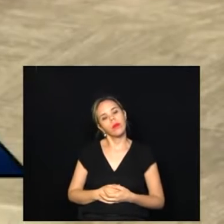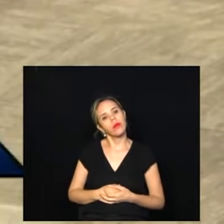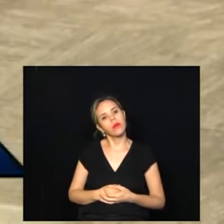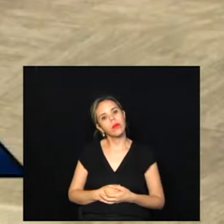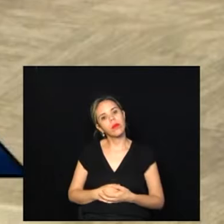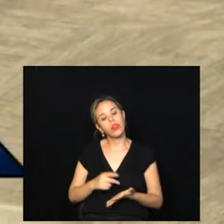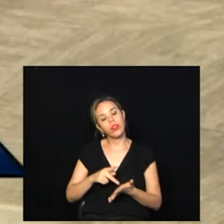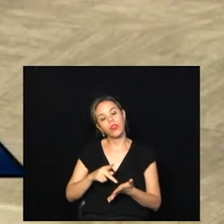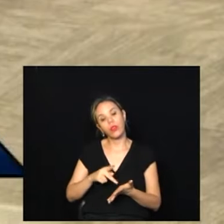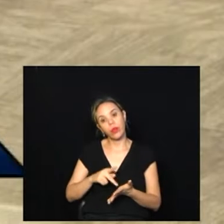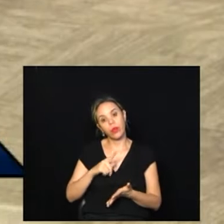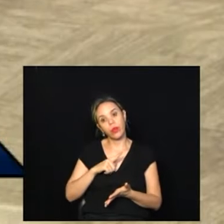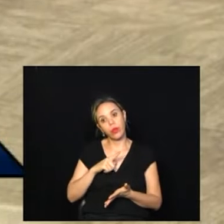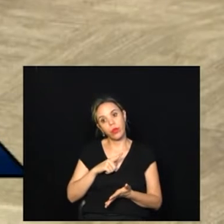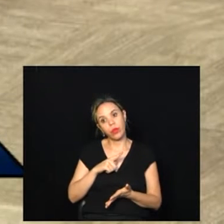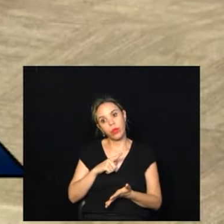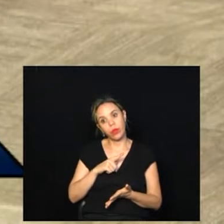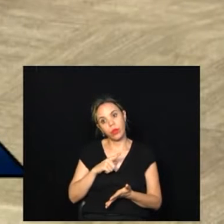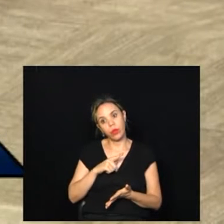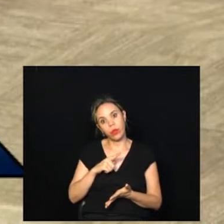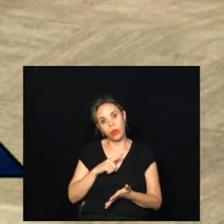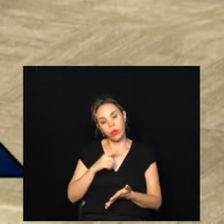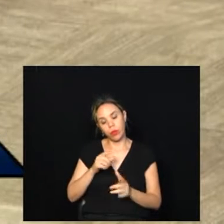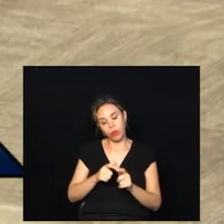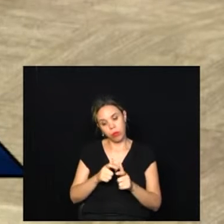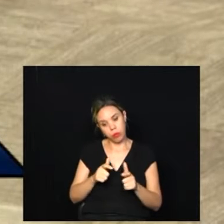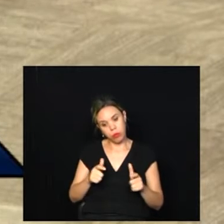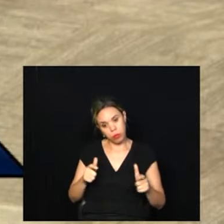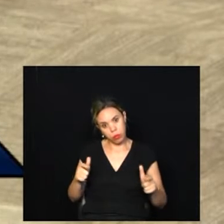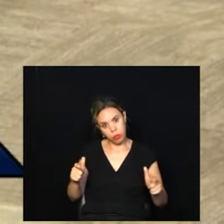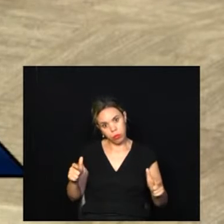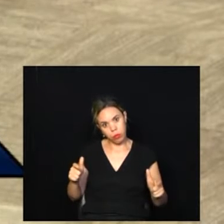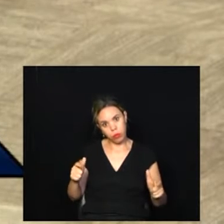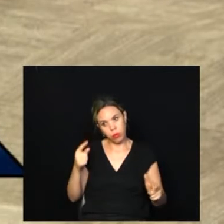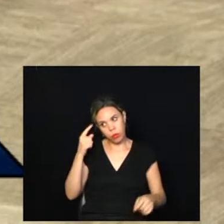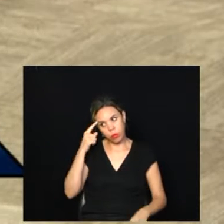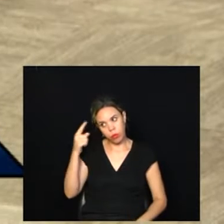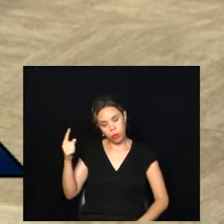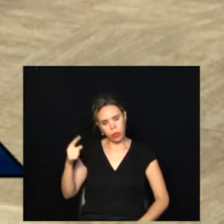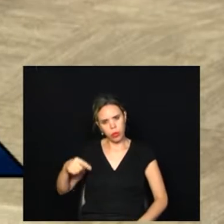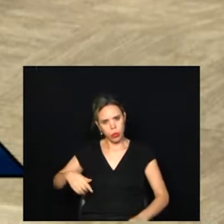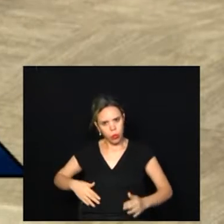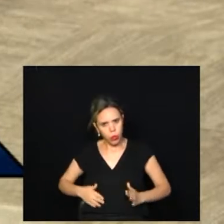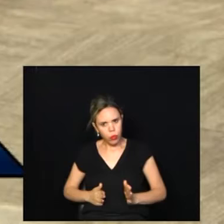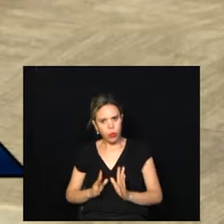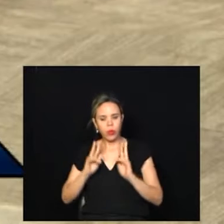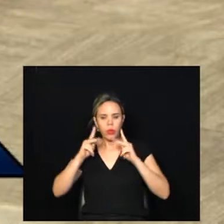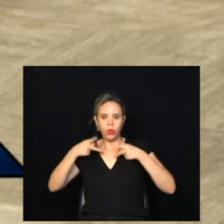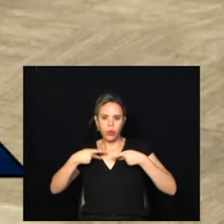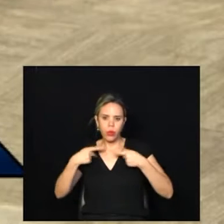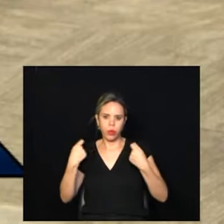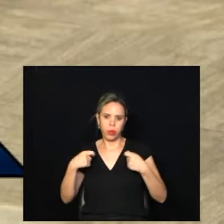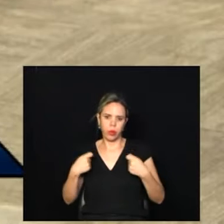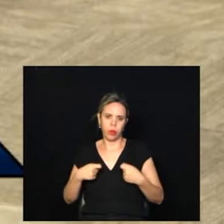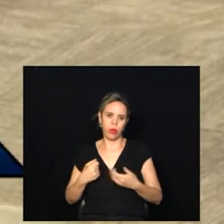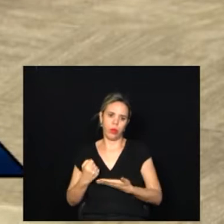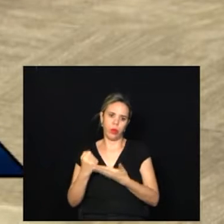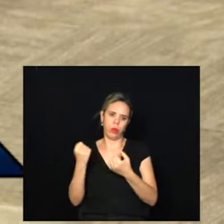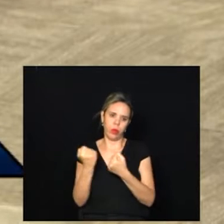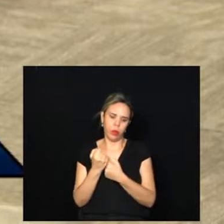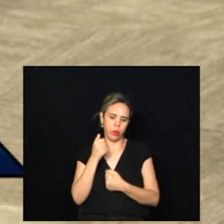Na verdade, há já um crescimento muito grande da ideia de que o parto tem que ser mais humanizado, né? De